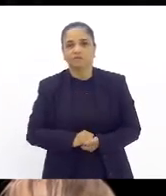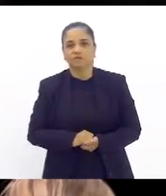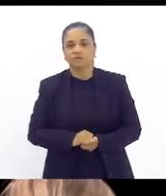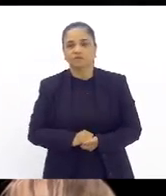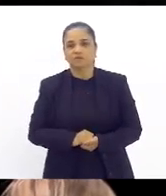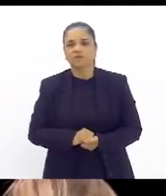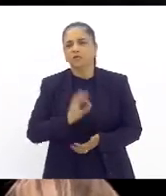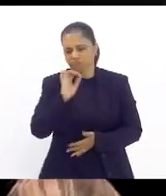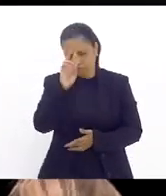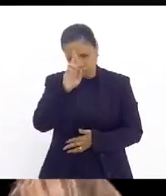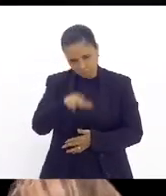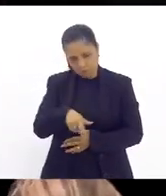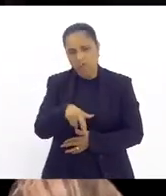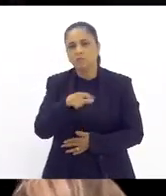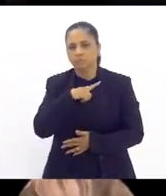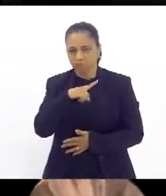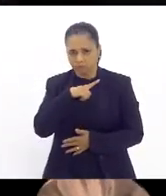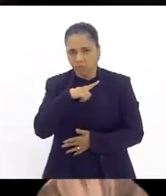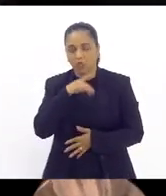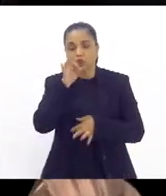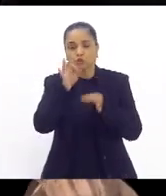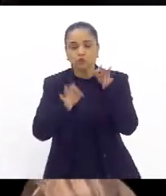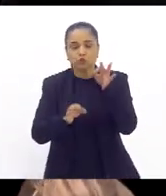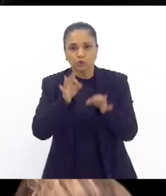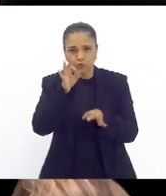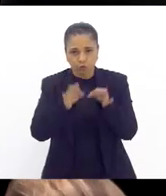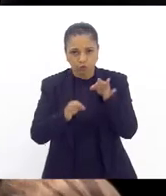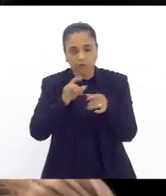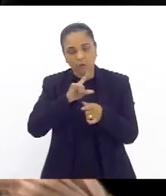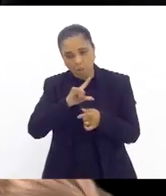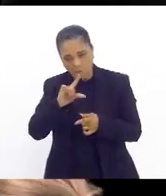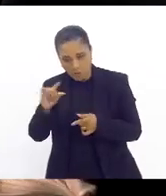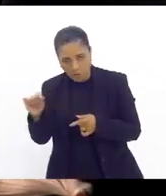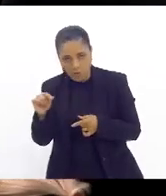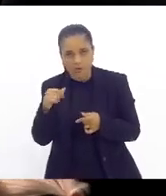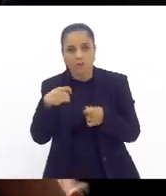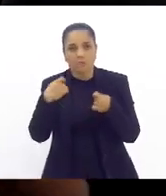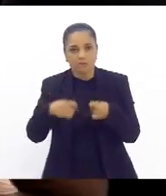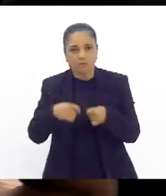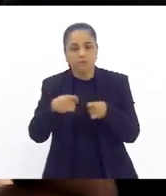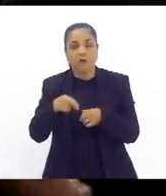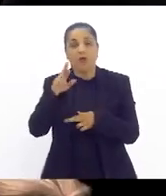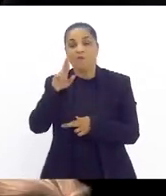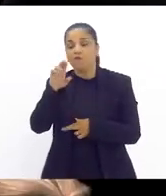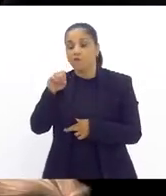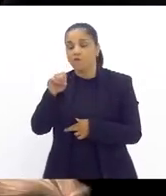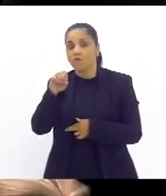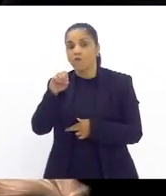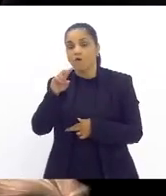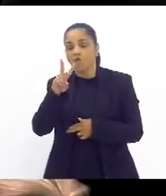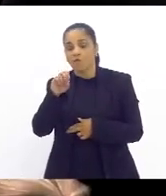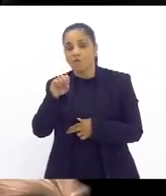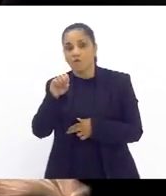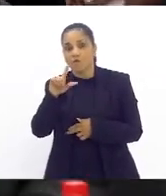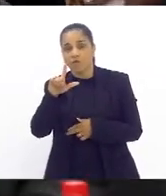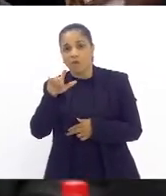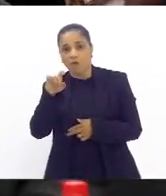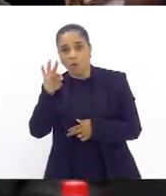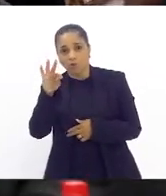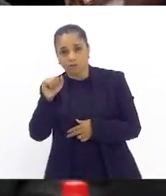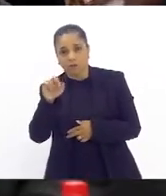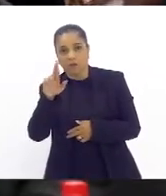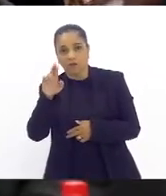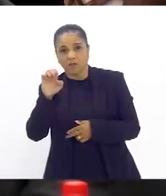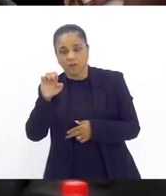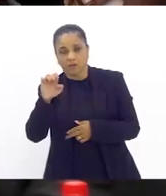o senhor tem razão Eu só vou justificar minha ausência porque eu tô indo ainda hoje para Volta Redonda ainda tem que passar em casa para fazer mala e eu tenho a certeza